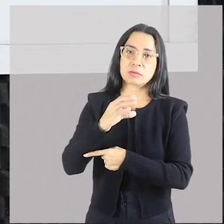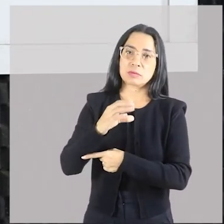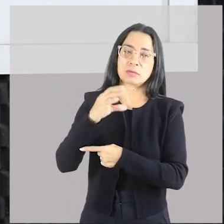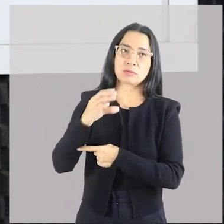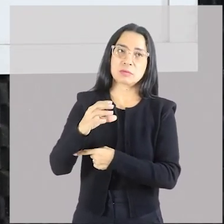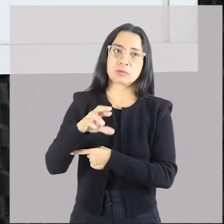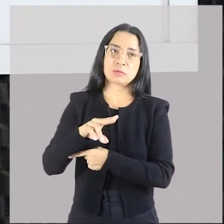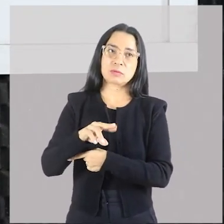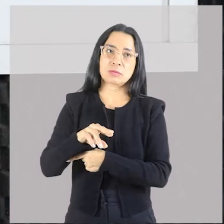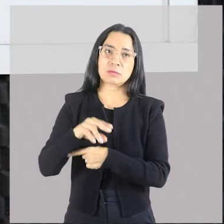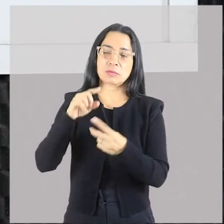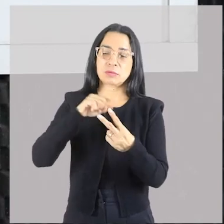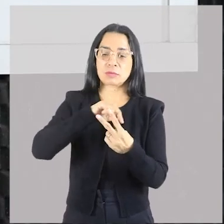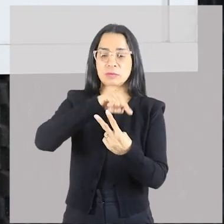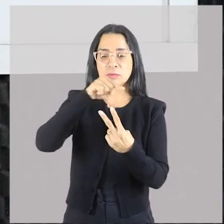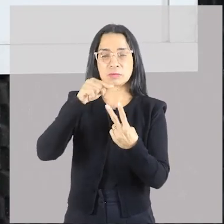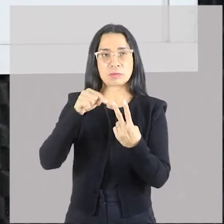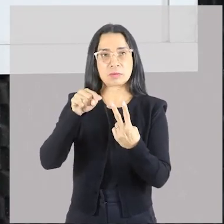em evidência,